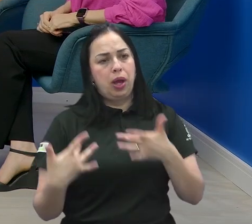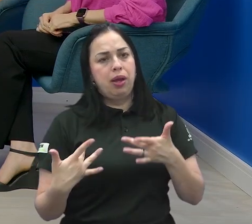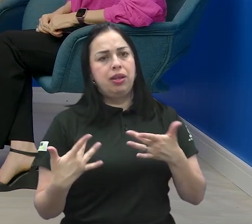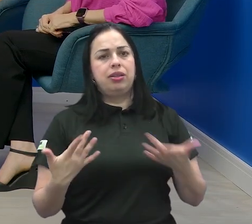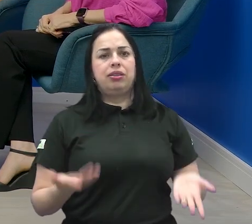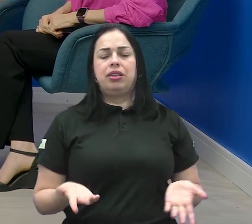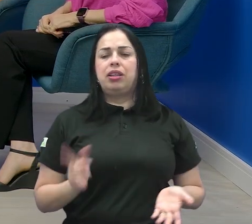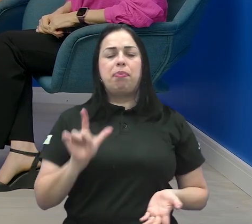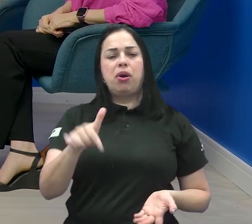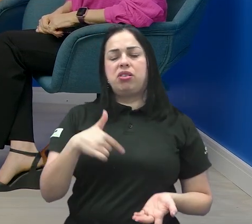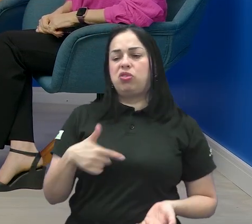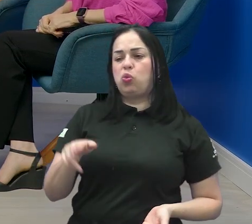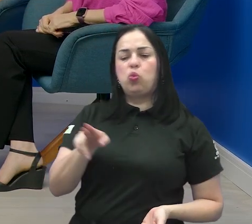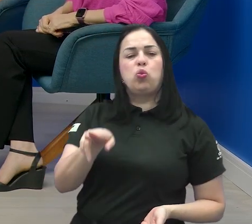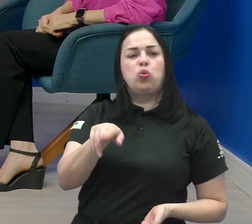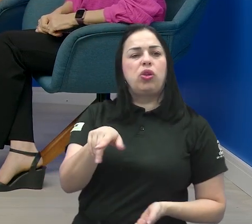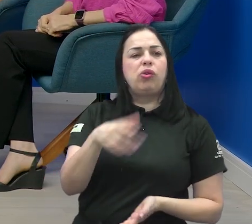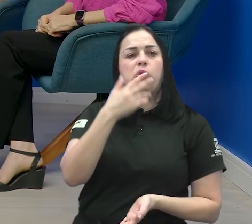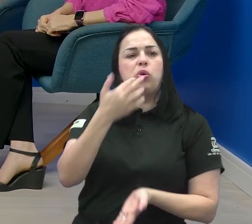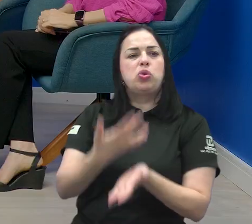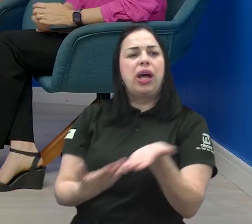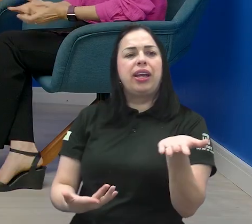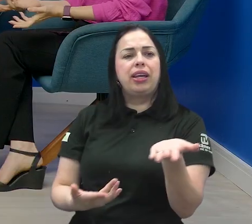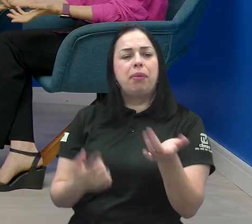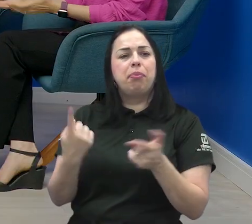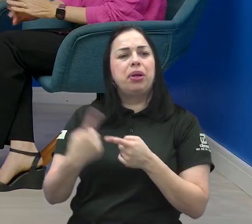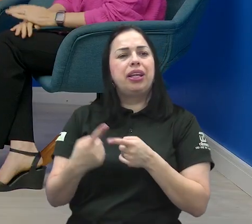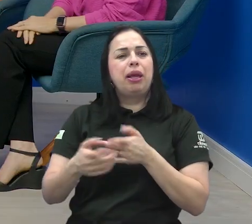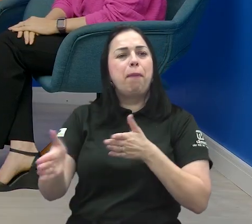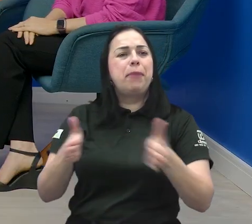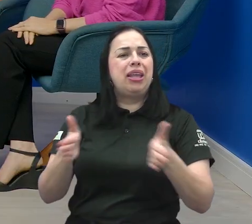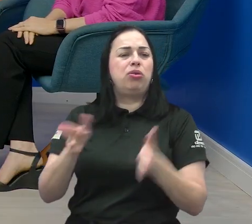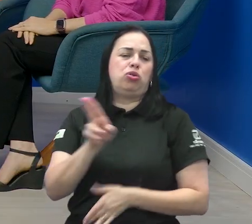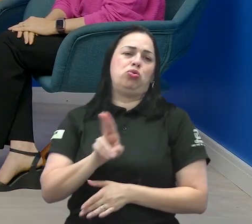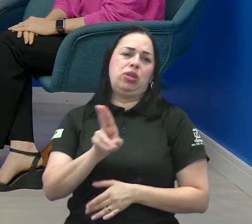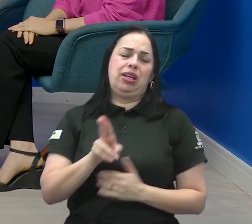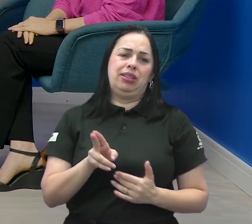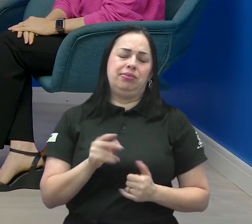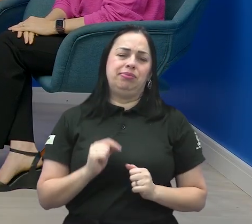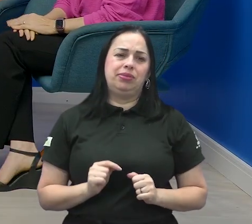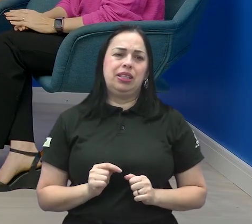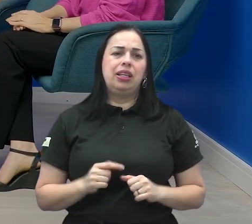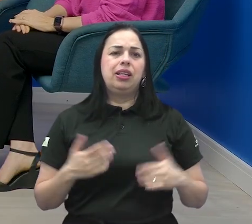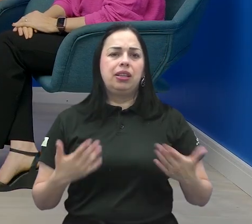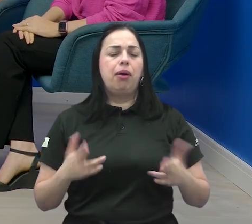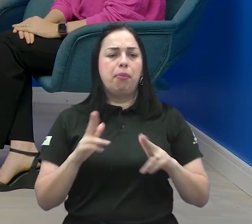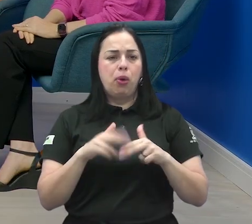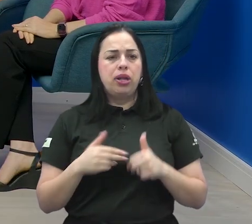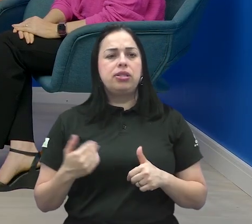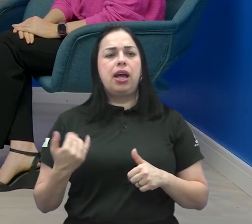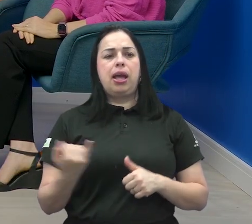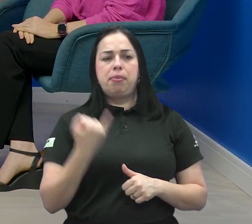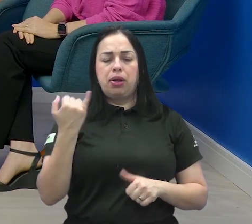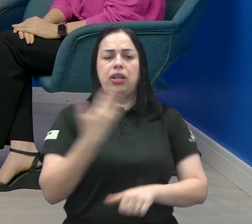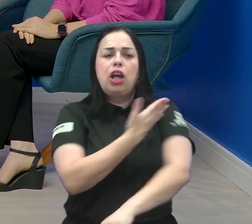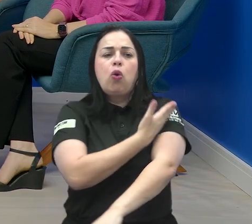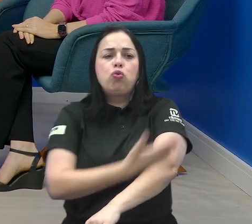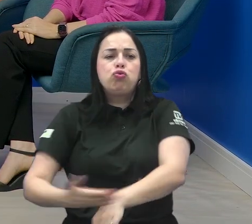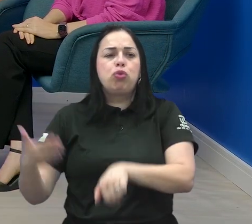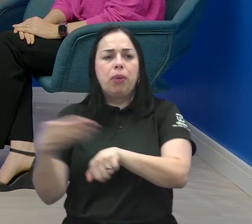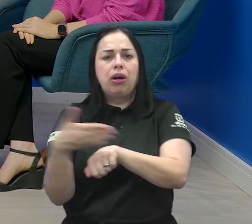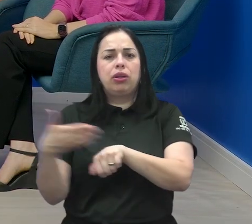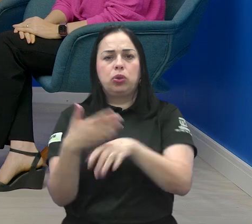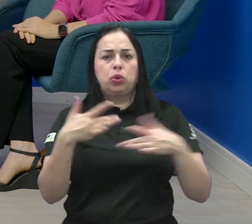ir lá, querer doar para ajudar alguém e eu acabar não usando aquele seu sangue porque desprezou, porque eu acabei não usando. Então, é por isso que é importante sempre